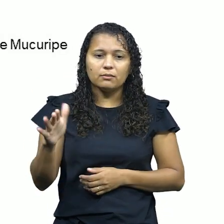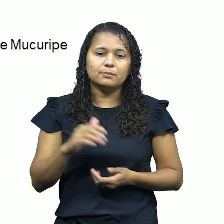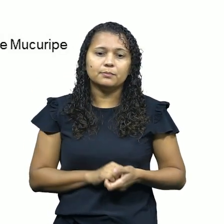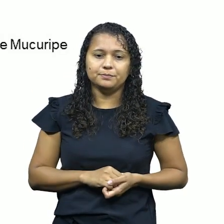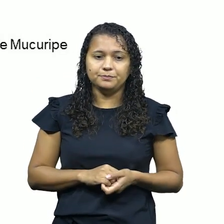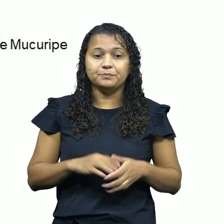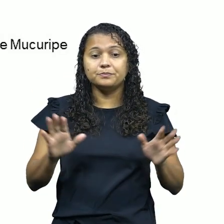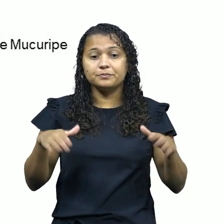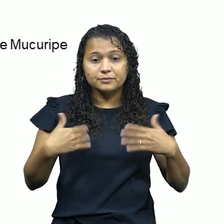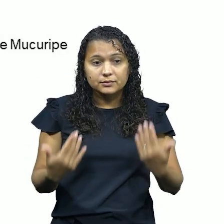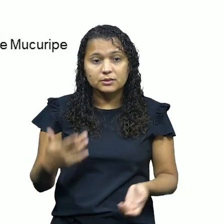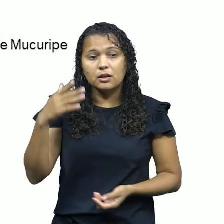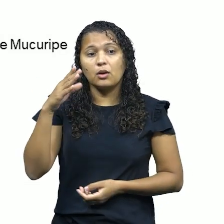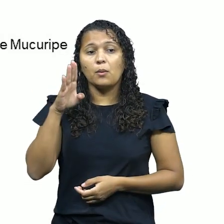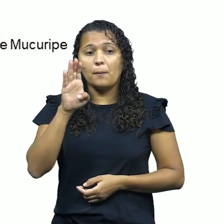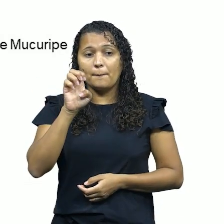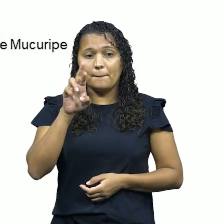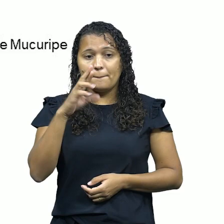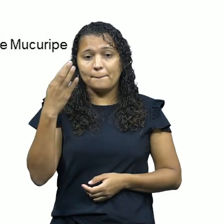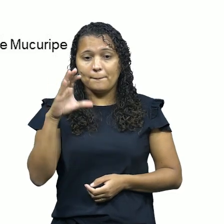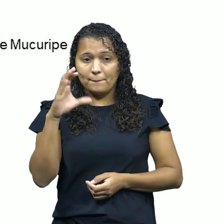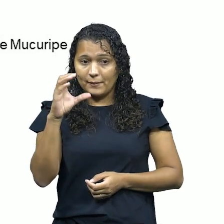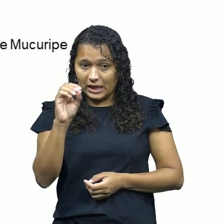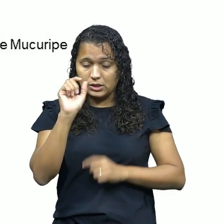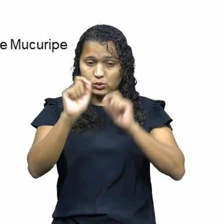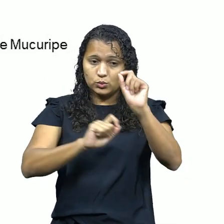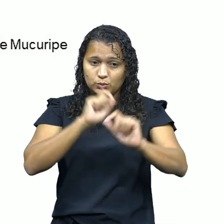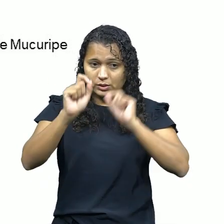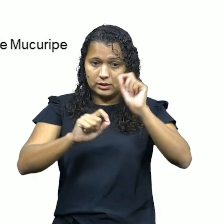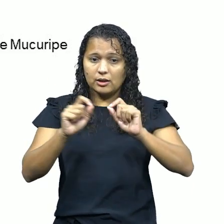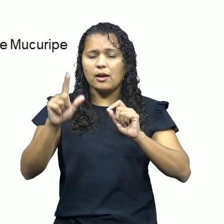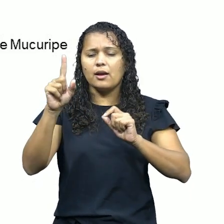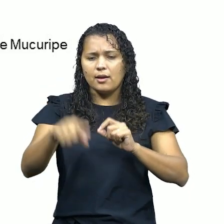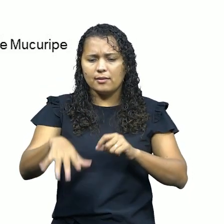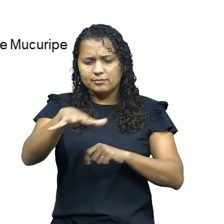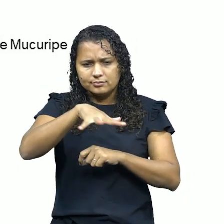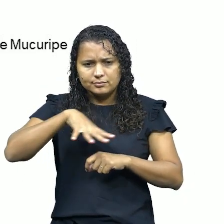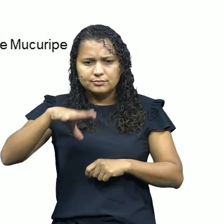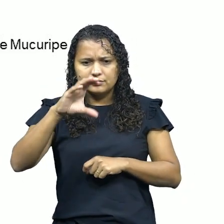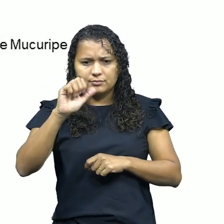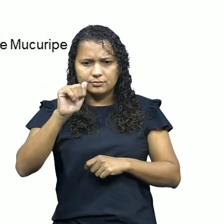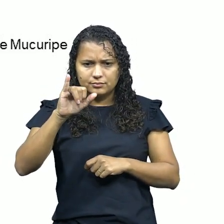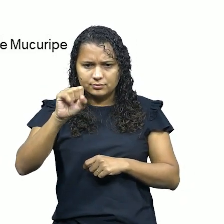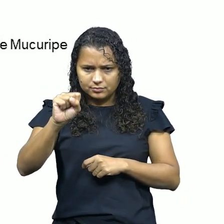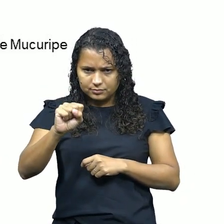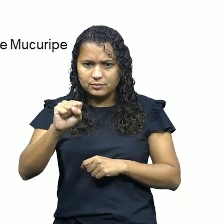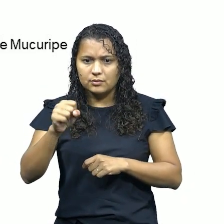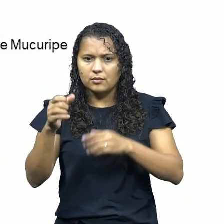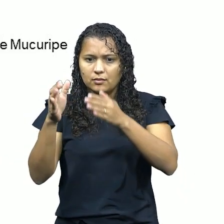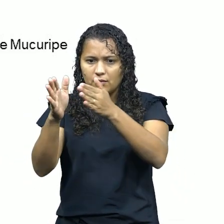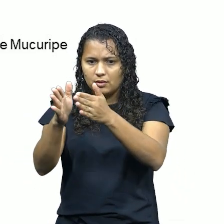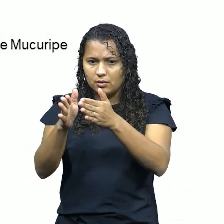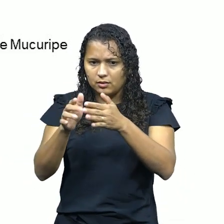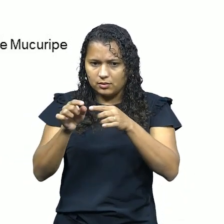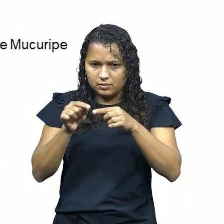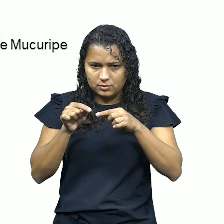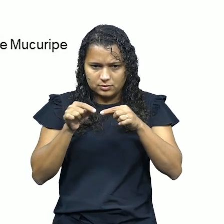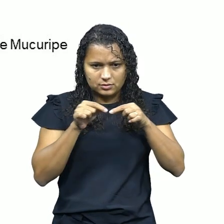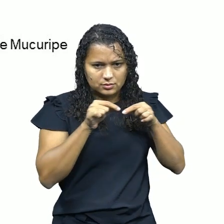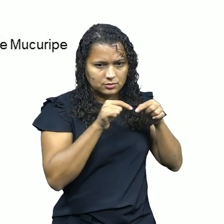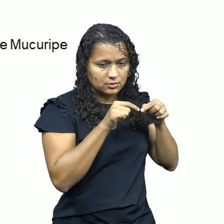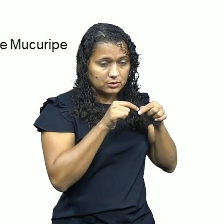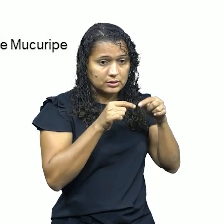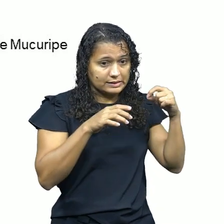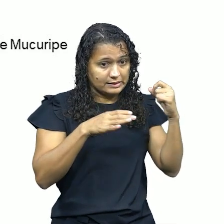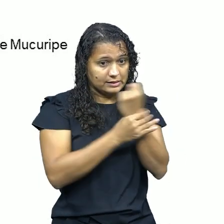atracação. São áreas do cais, áreas do cais em que as embarcações elas são o quê? Acostadas com segurança.